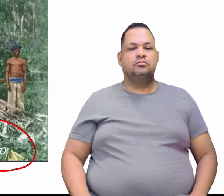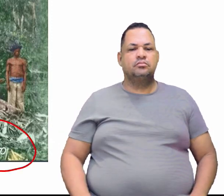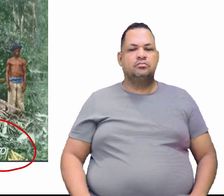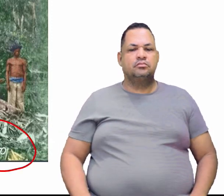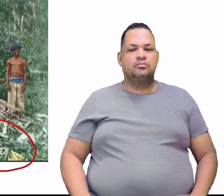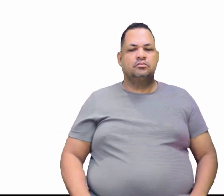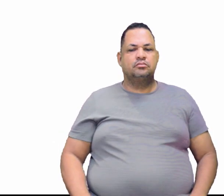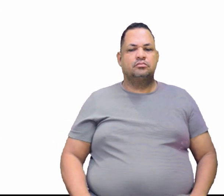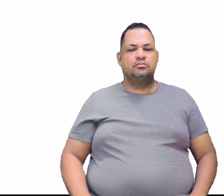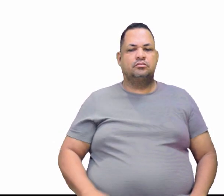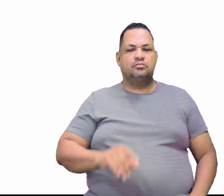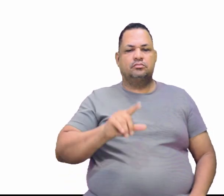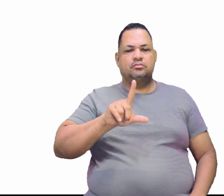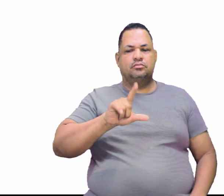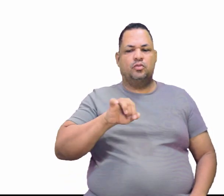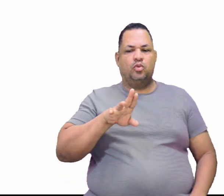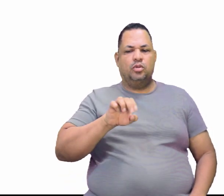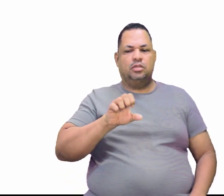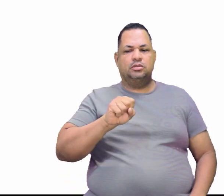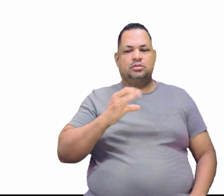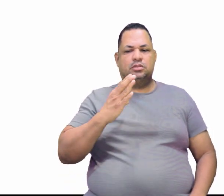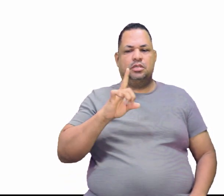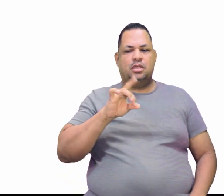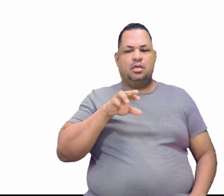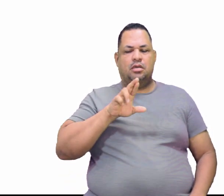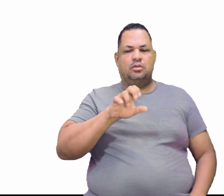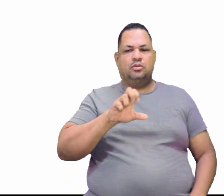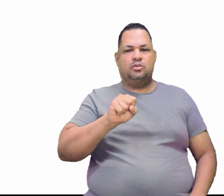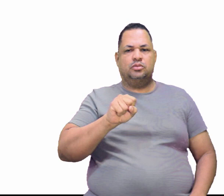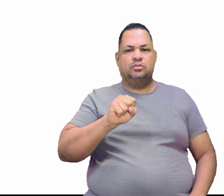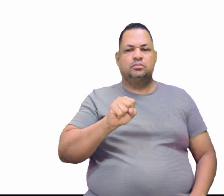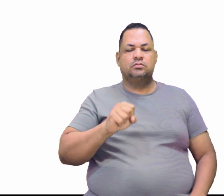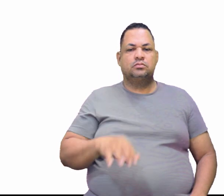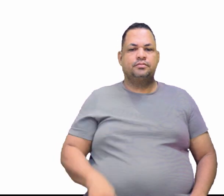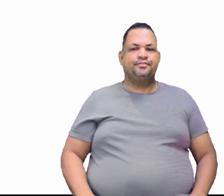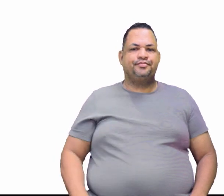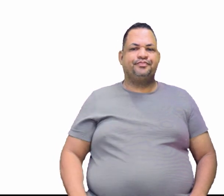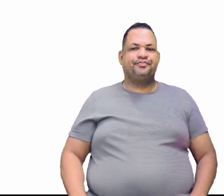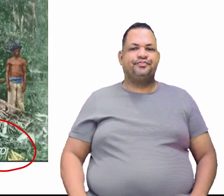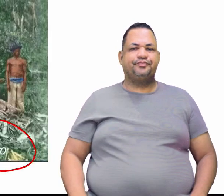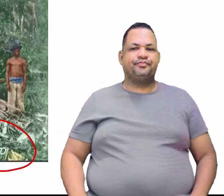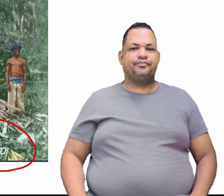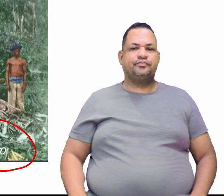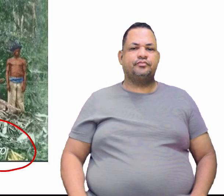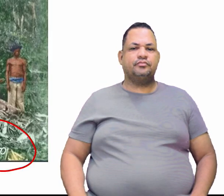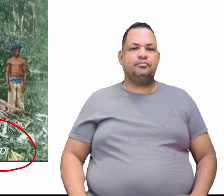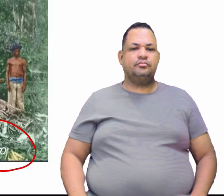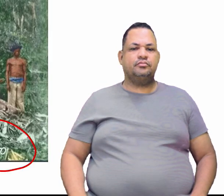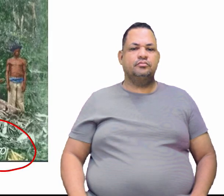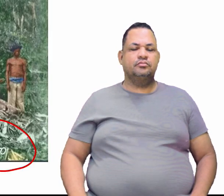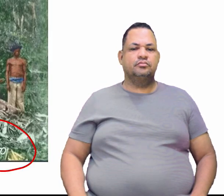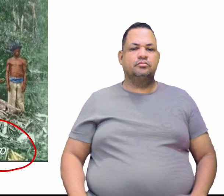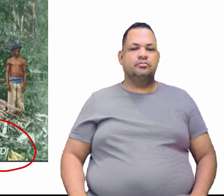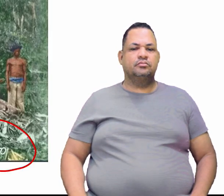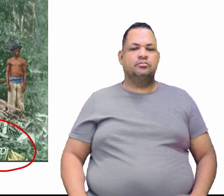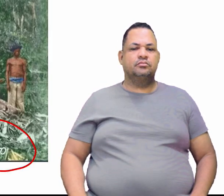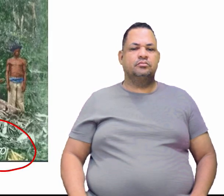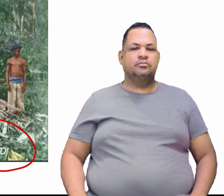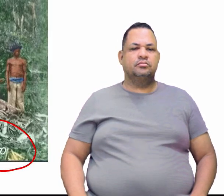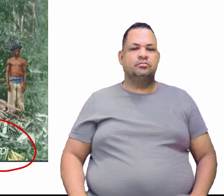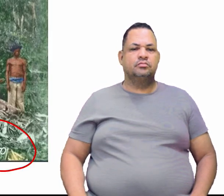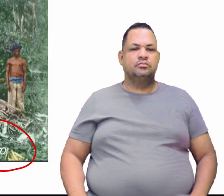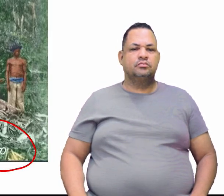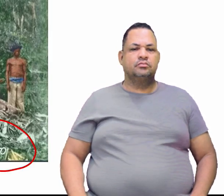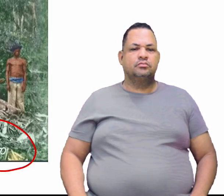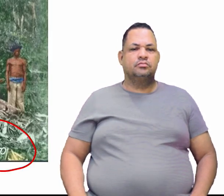Claro. Essa daqui é do Anderson, viu? O simbolismo deles é diferente. Olha